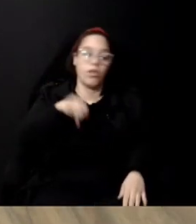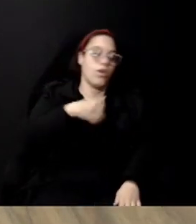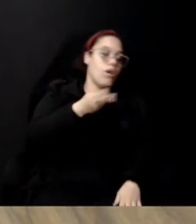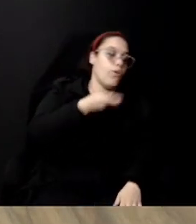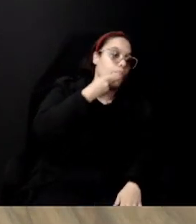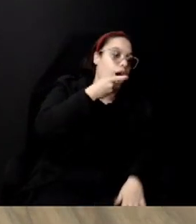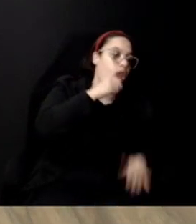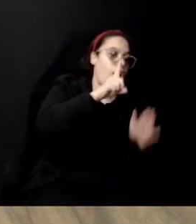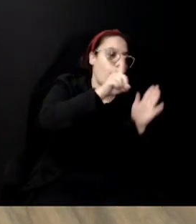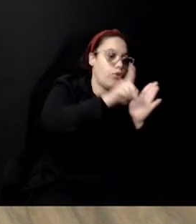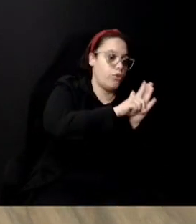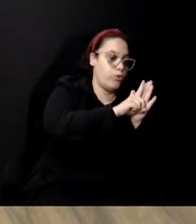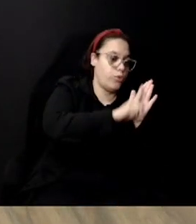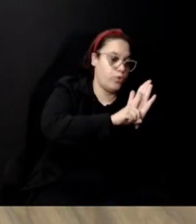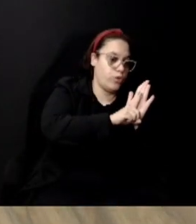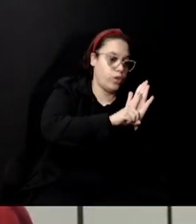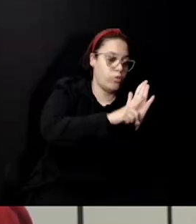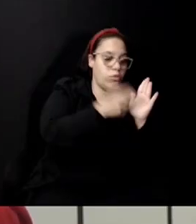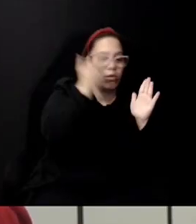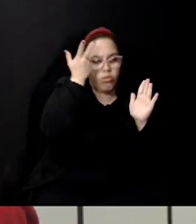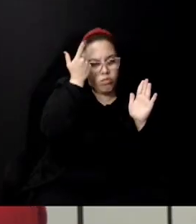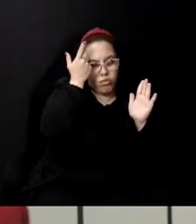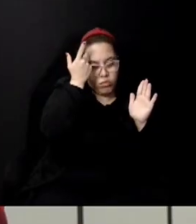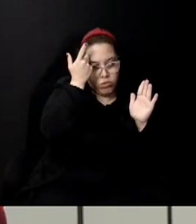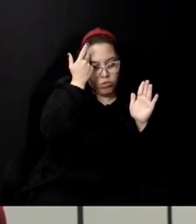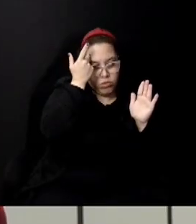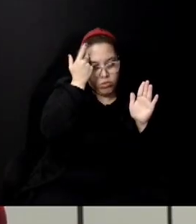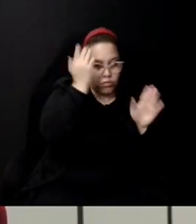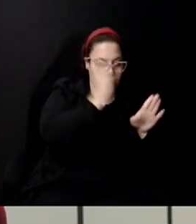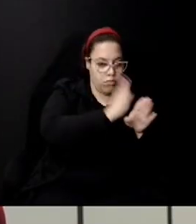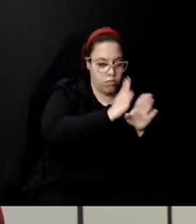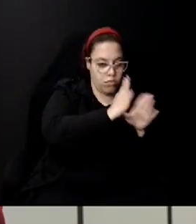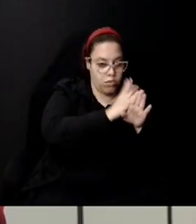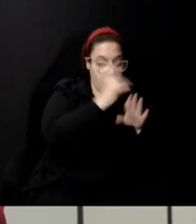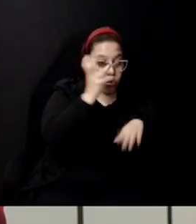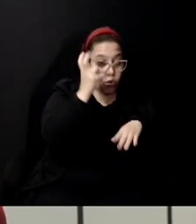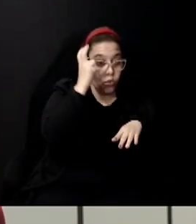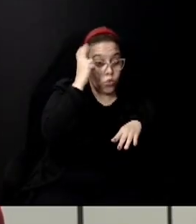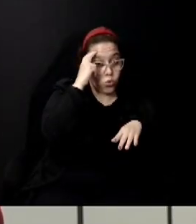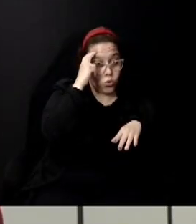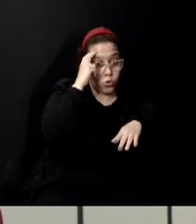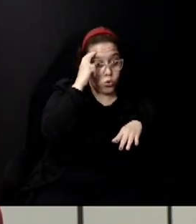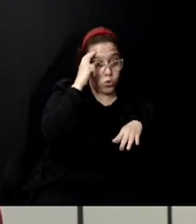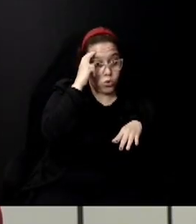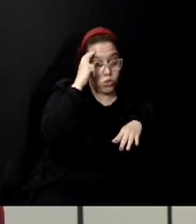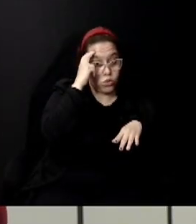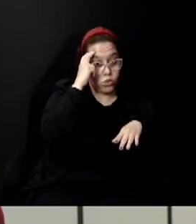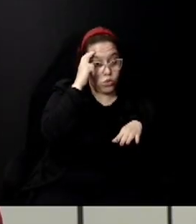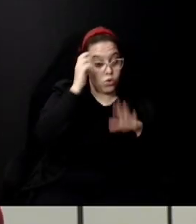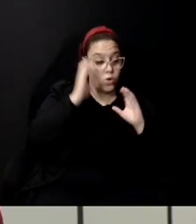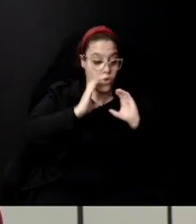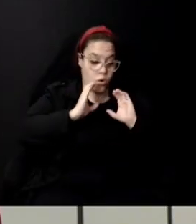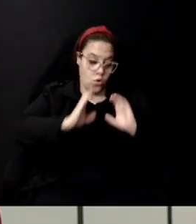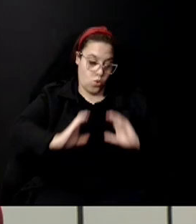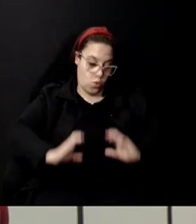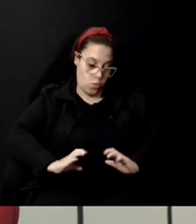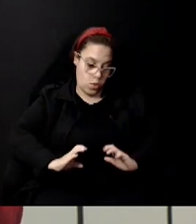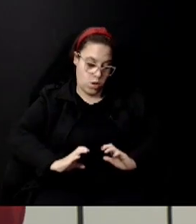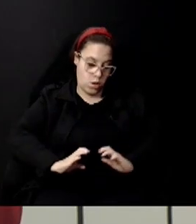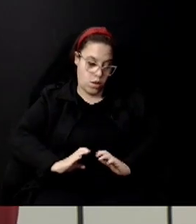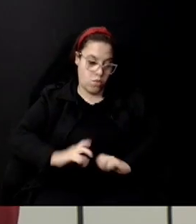é muito comum a gente se deparar com a cultura, com o comportamento de alguns países. Por